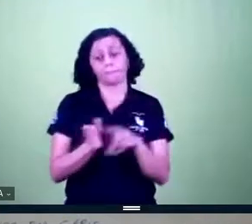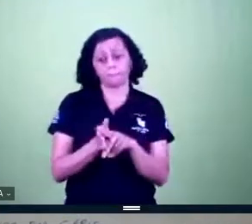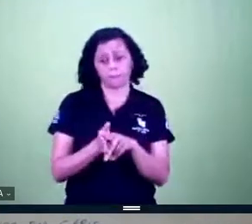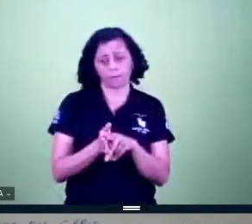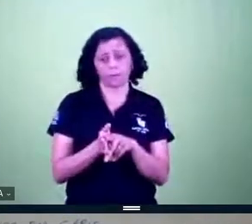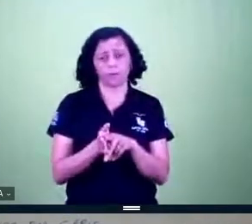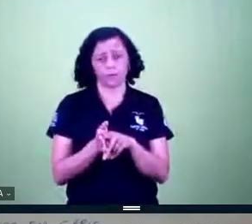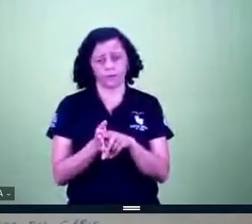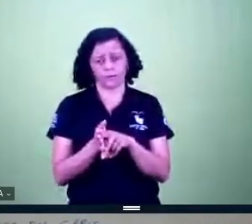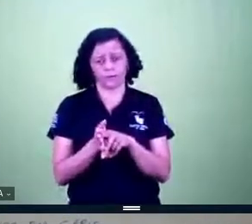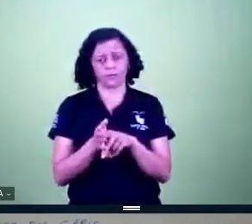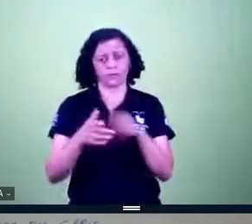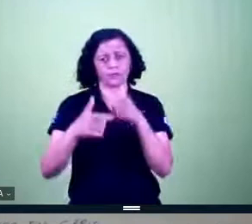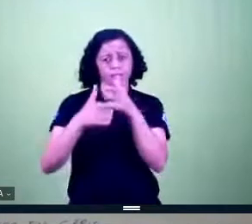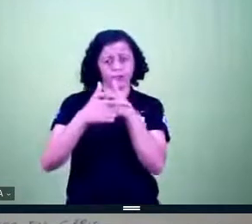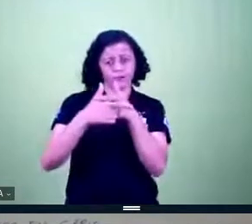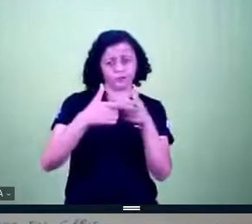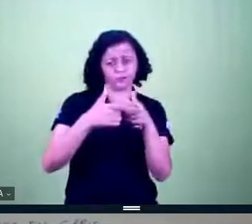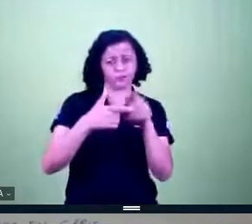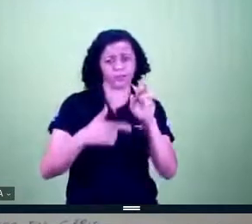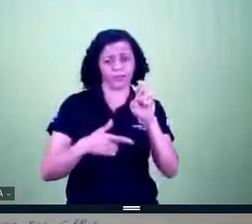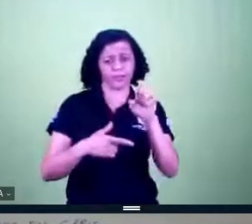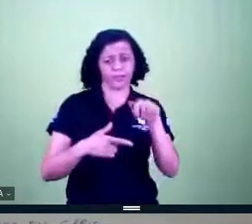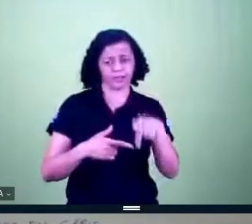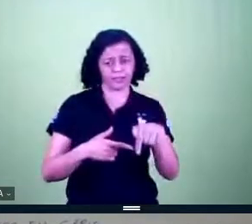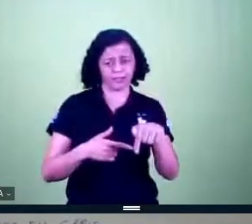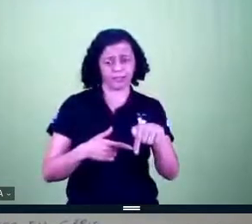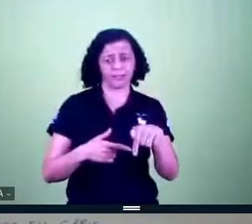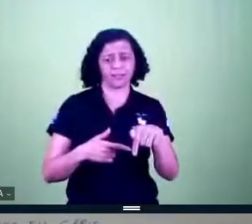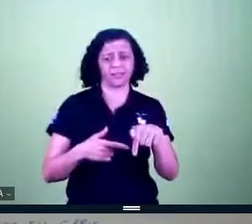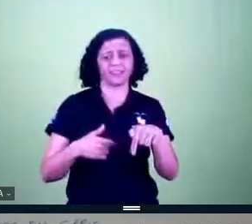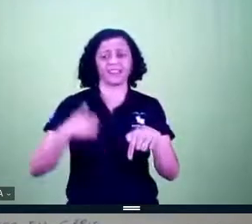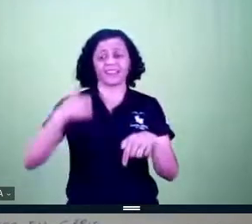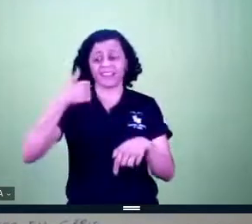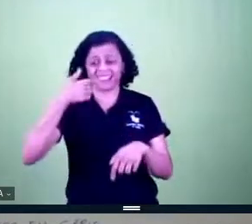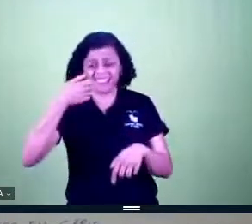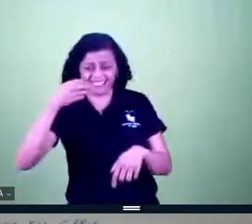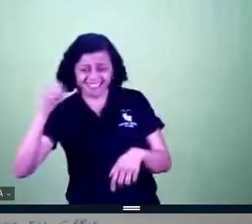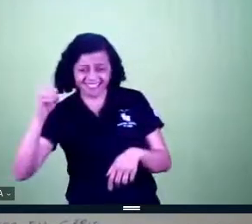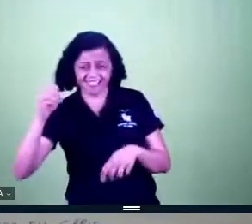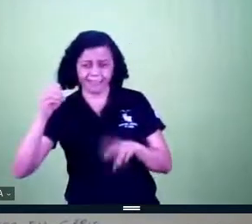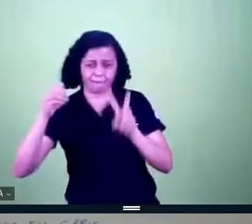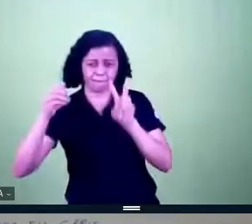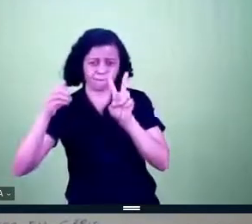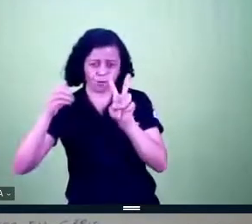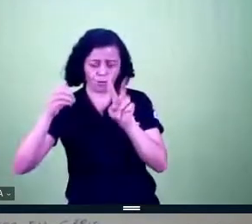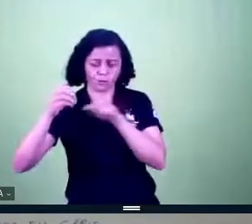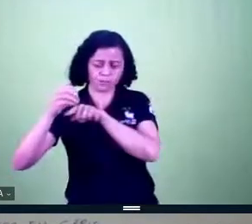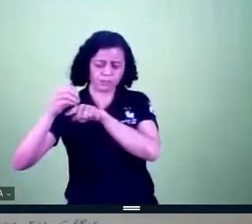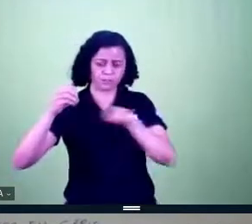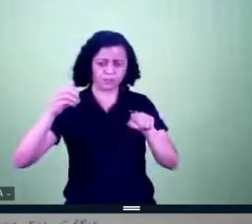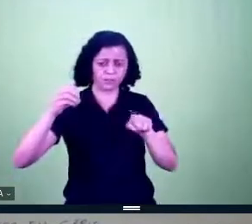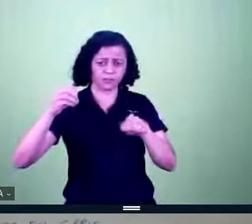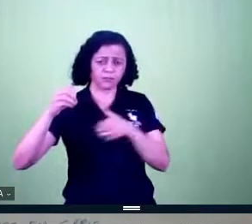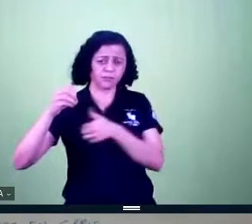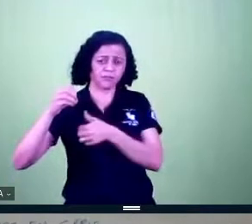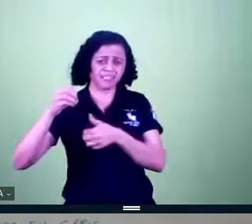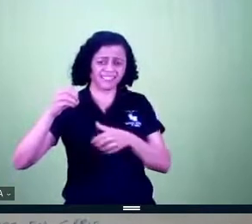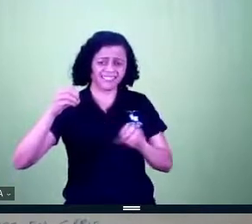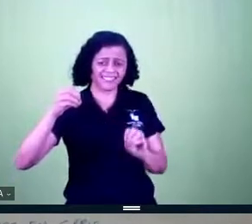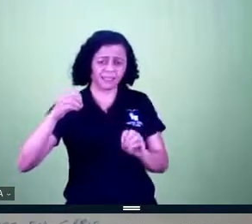REC, que vai ser 100 volts dividido por 100 ohms.